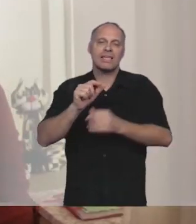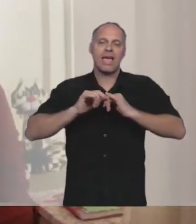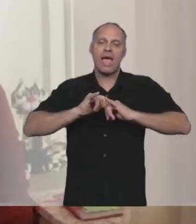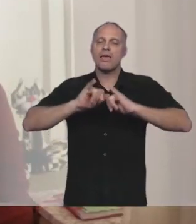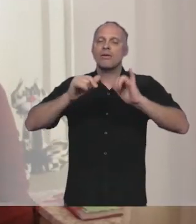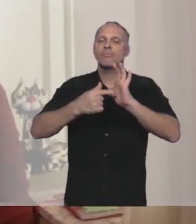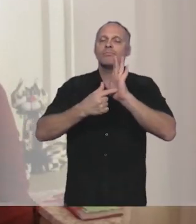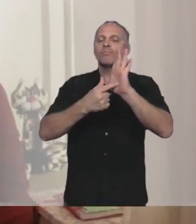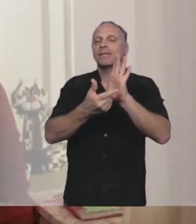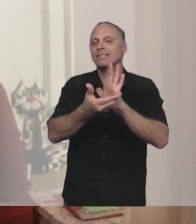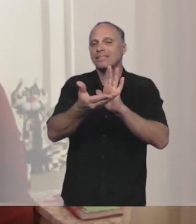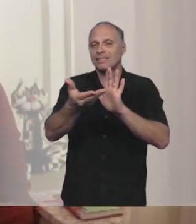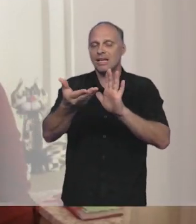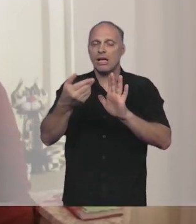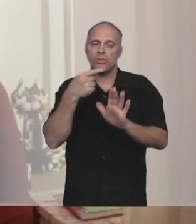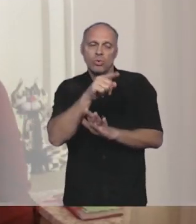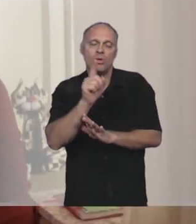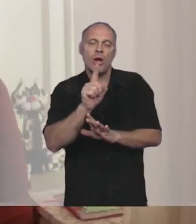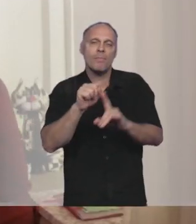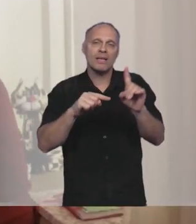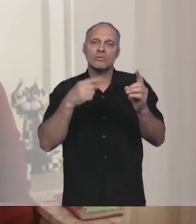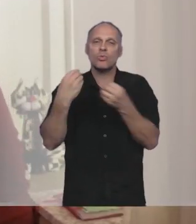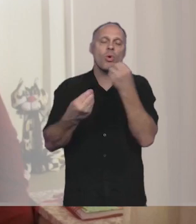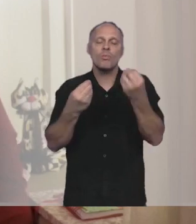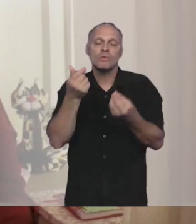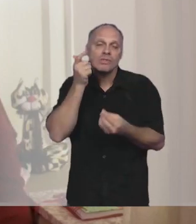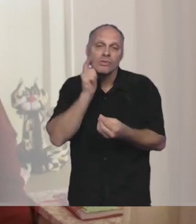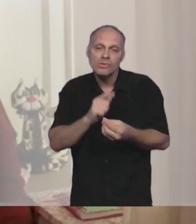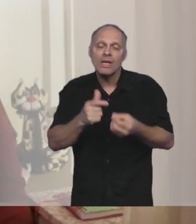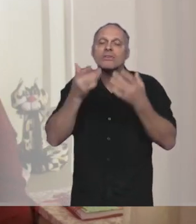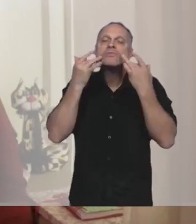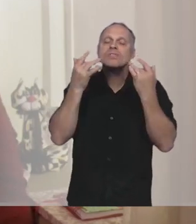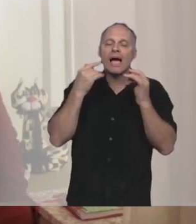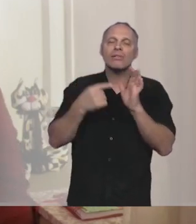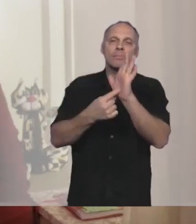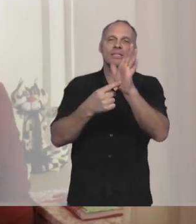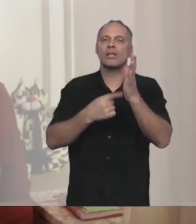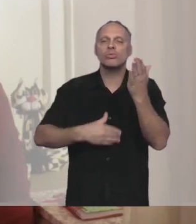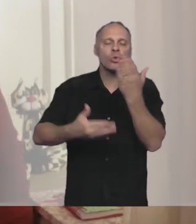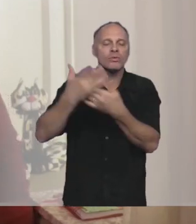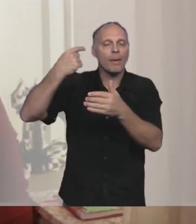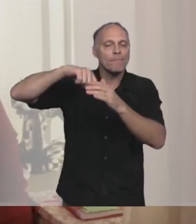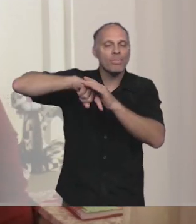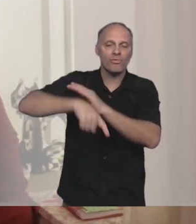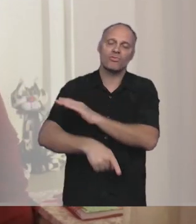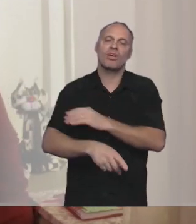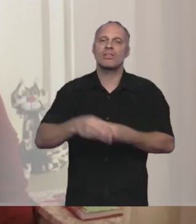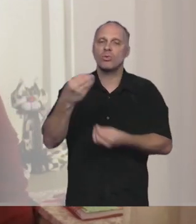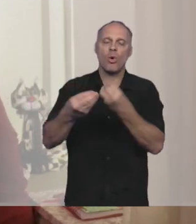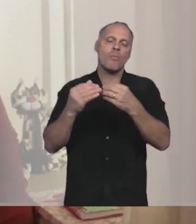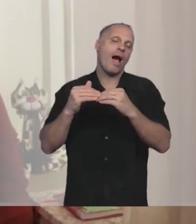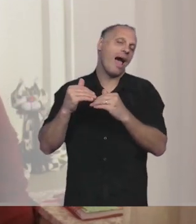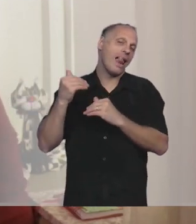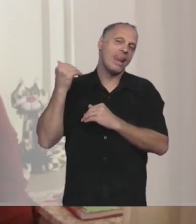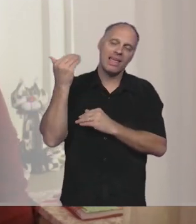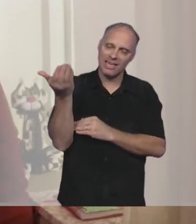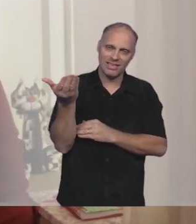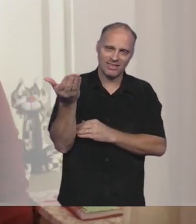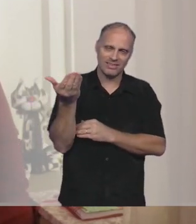teatro transmitir toda essa profundidade, né? Além da própria intensidade do ator, né?